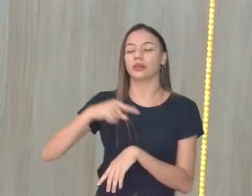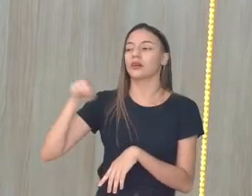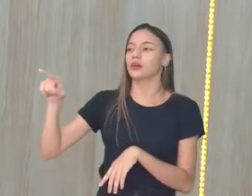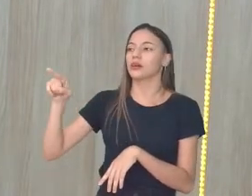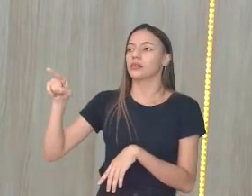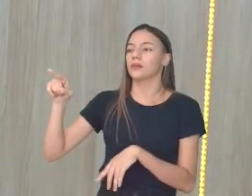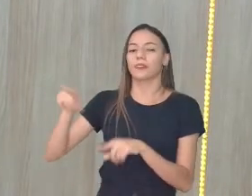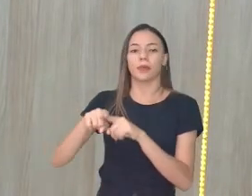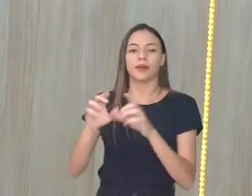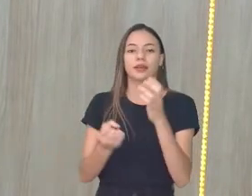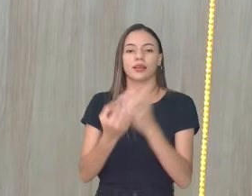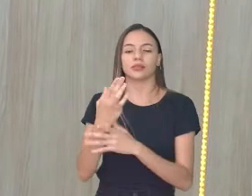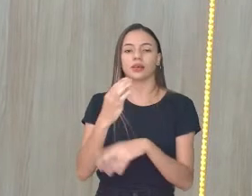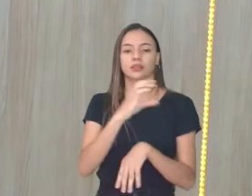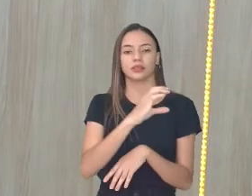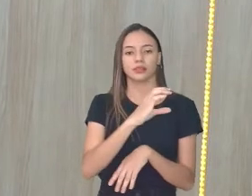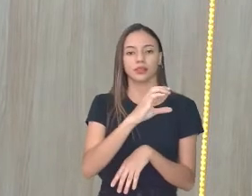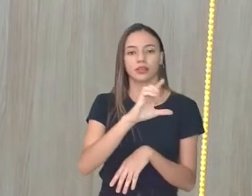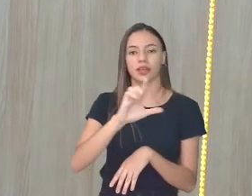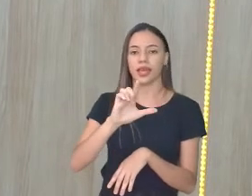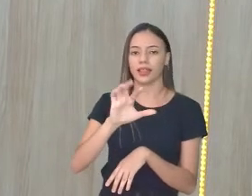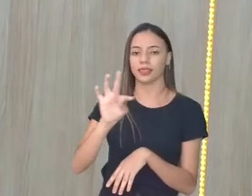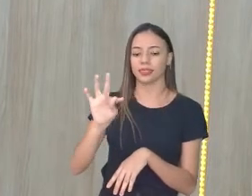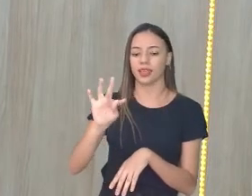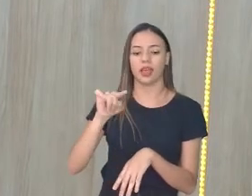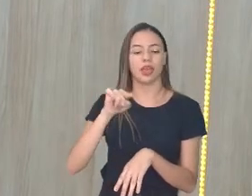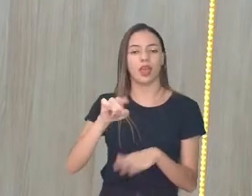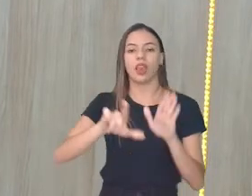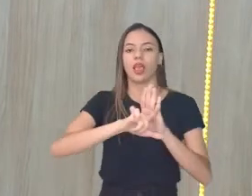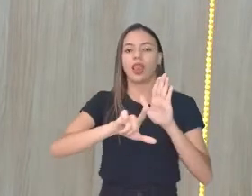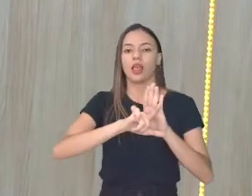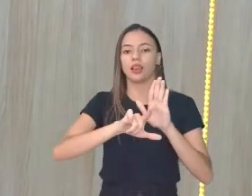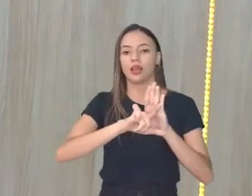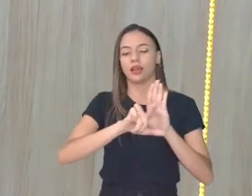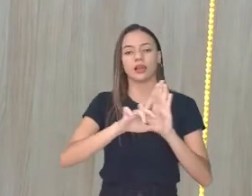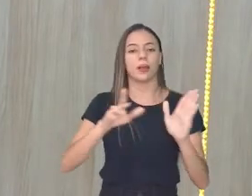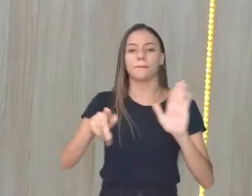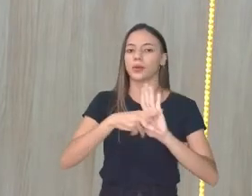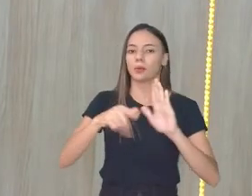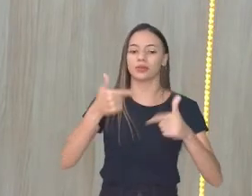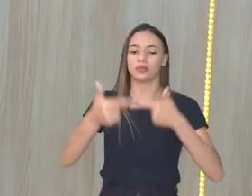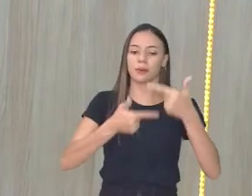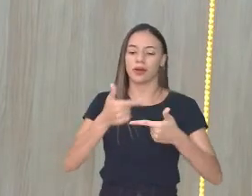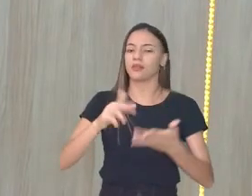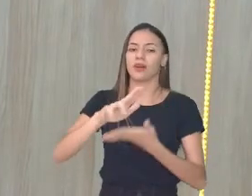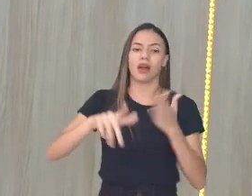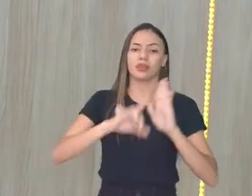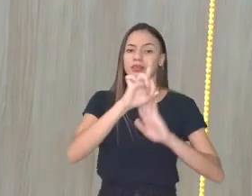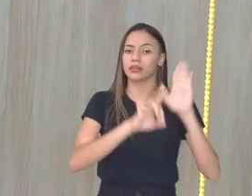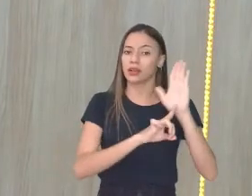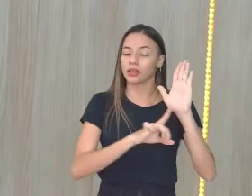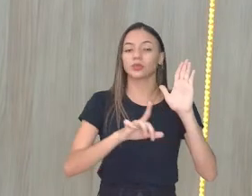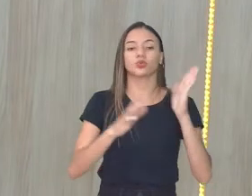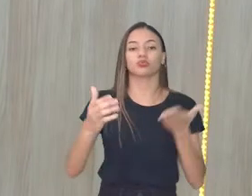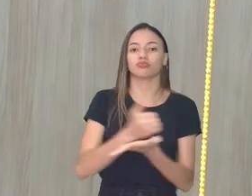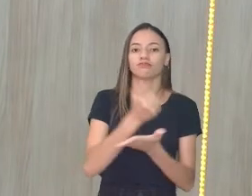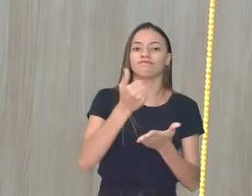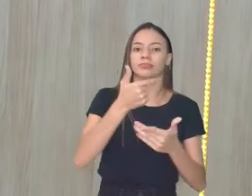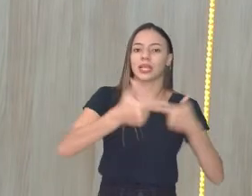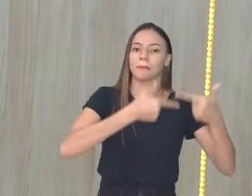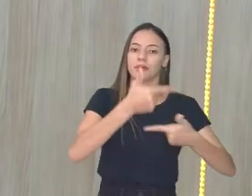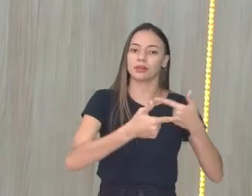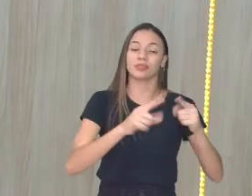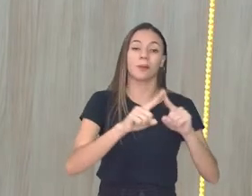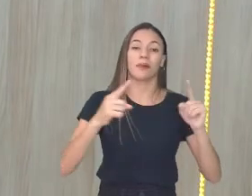né, a consolidação das leis do trabalho, certo? Vários direitos trabalhistas, mas também, né, vai ter